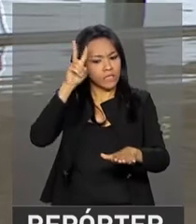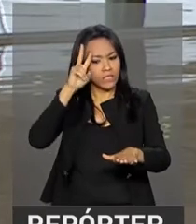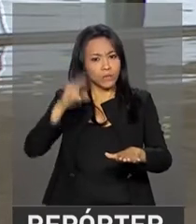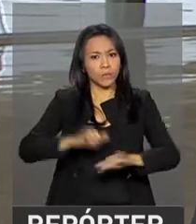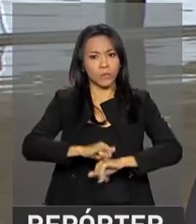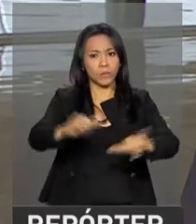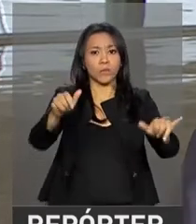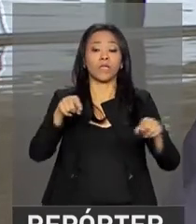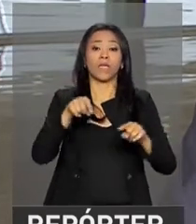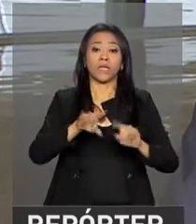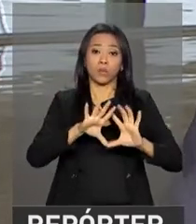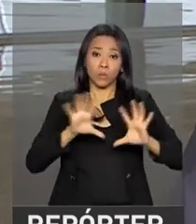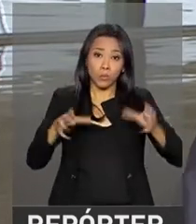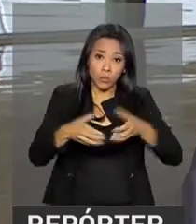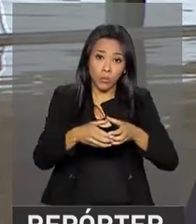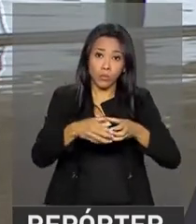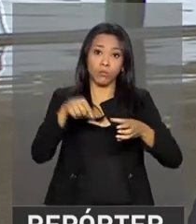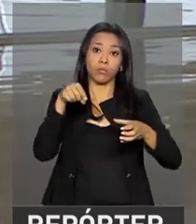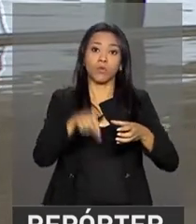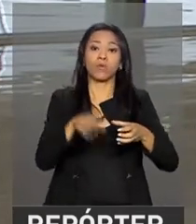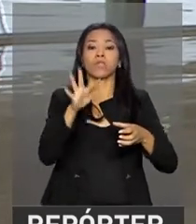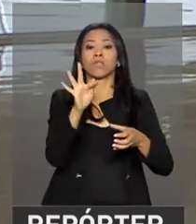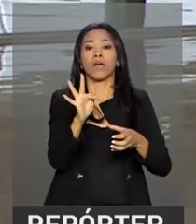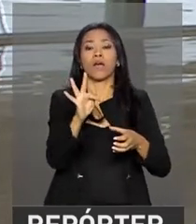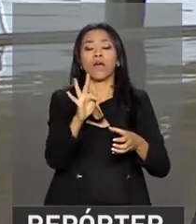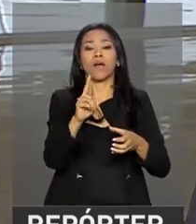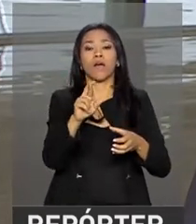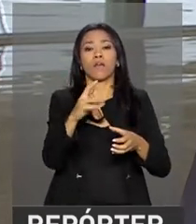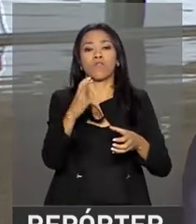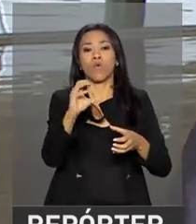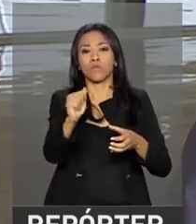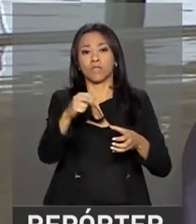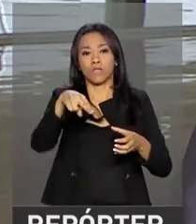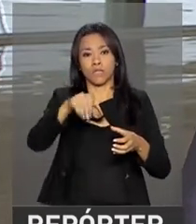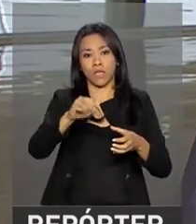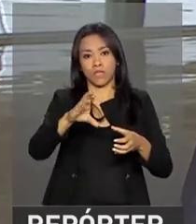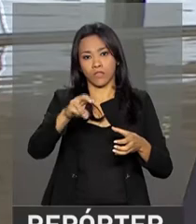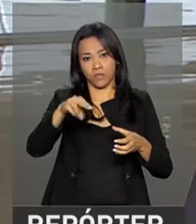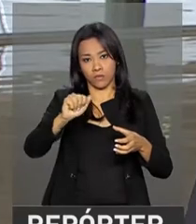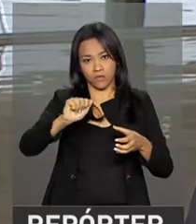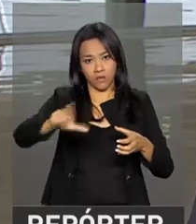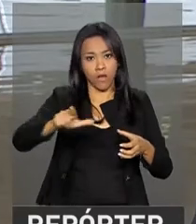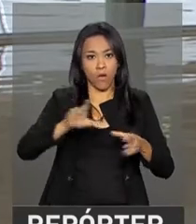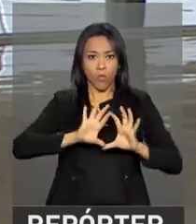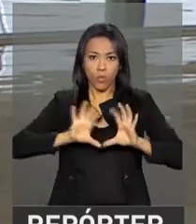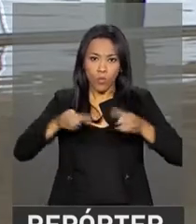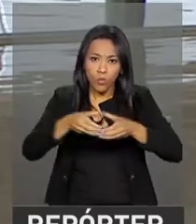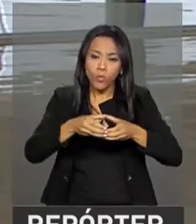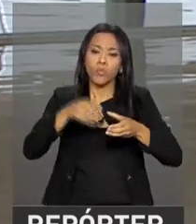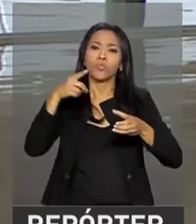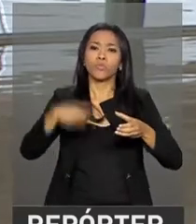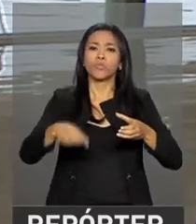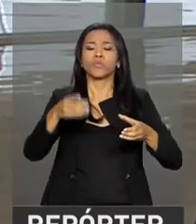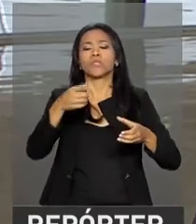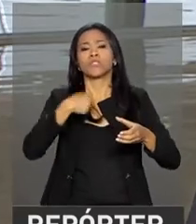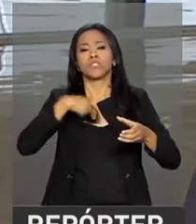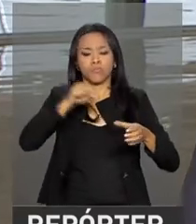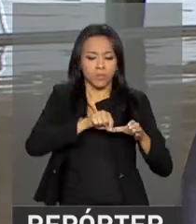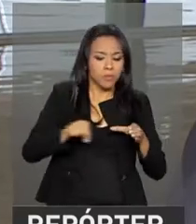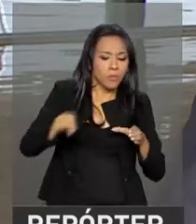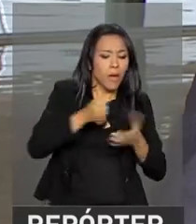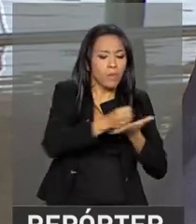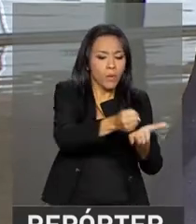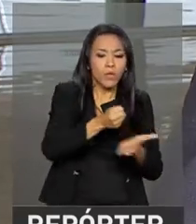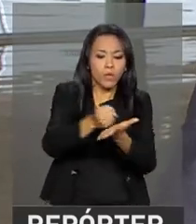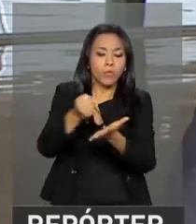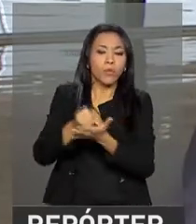Força Nacional de Segurança Pública dá apoio a uma operação conjunta de órgãos federais, de órgãos nacionais,